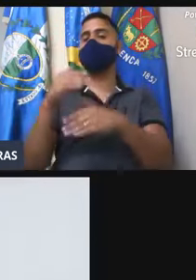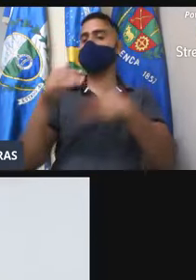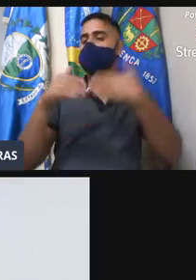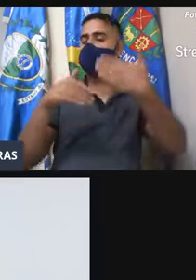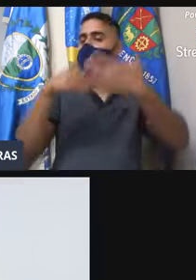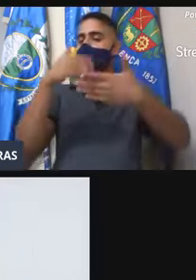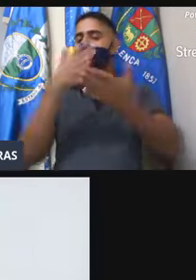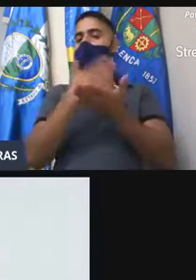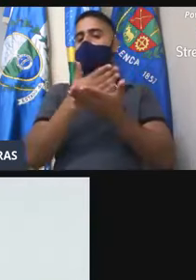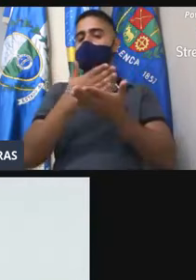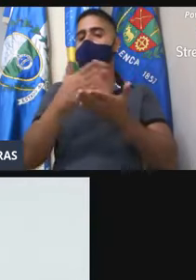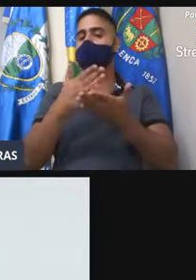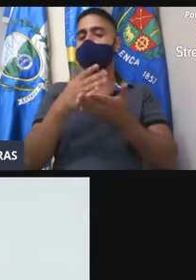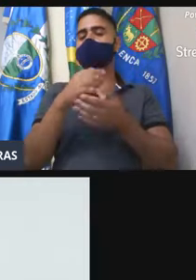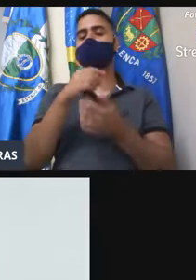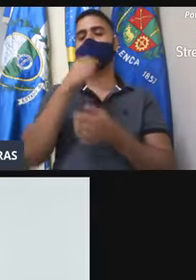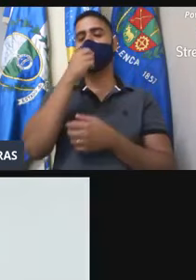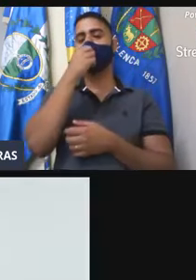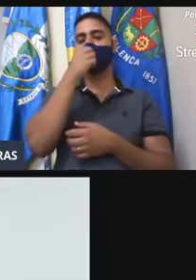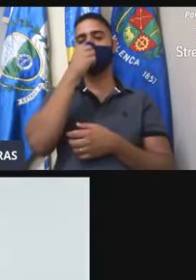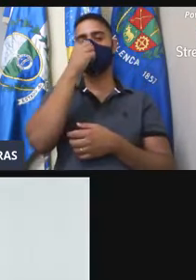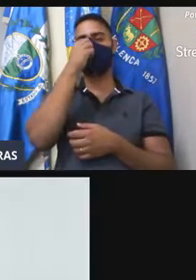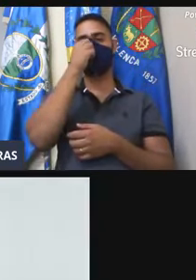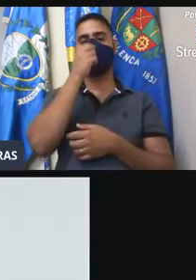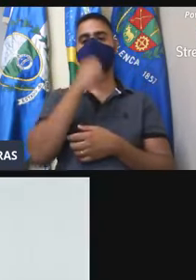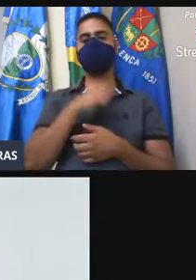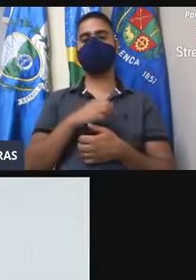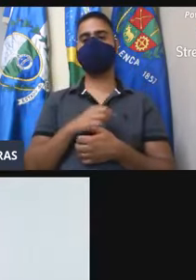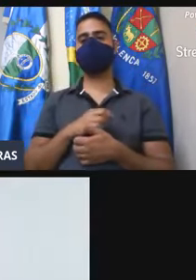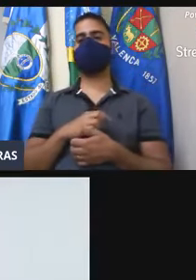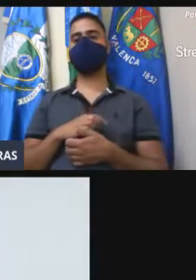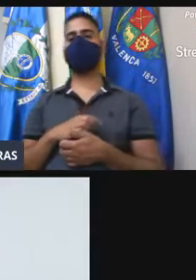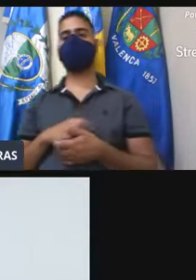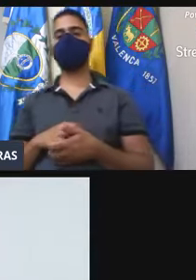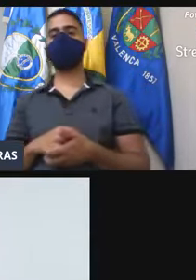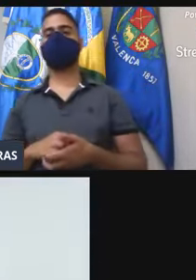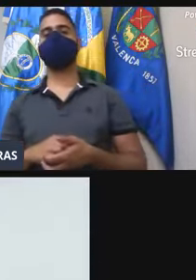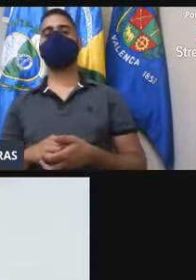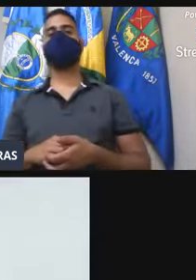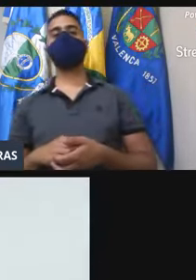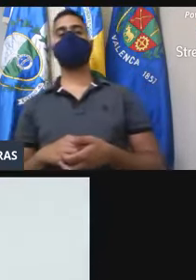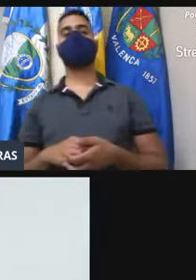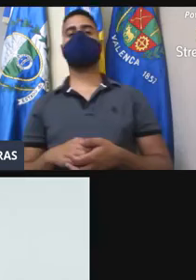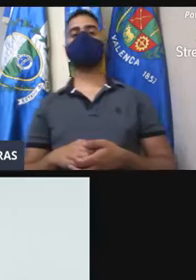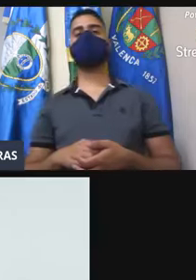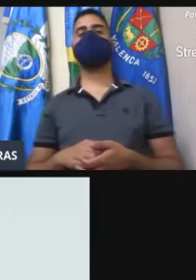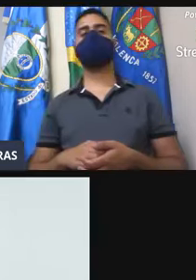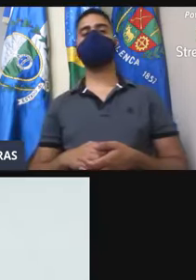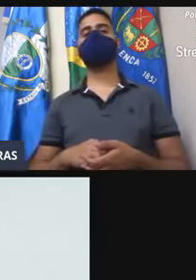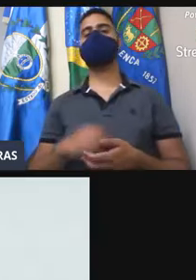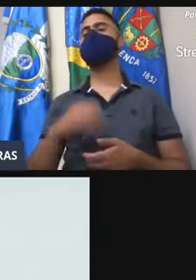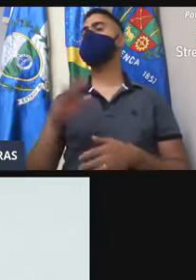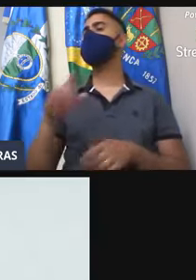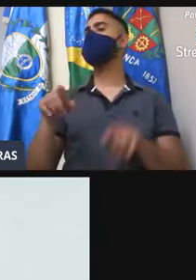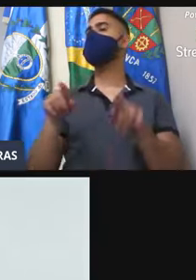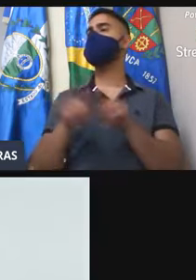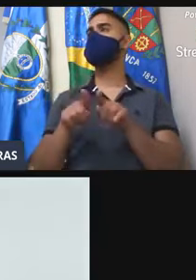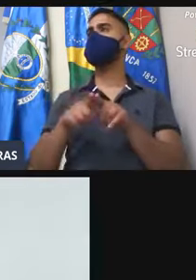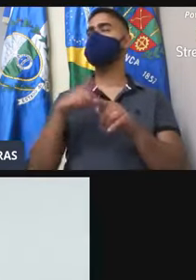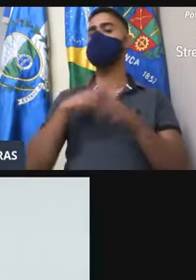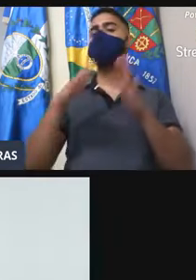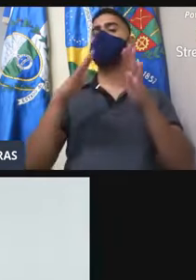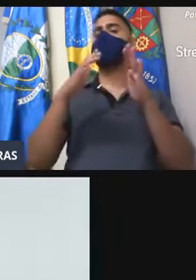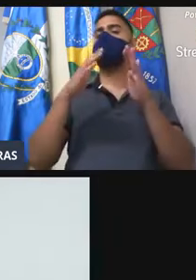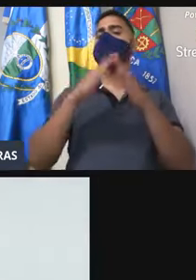tudo se inicia assim, dessa forma. Tem que dar o pontapé inicial. E o Mauricinho, como ele, o gestor, e como a Casa